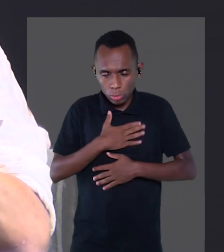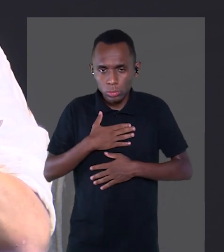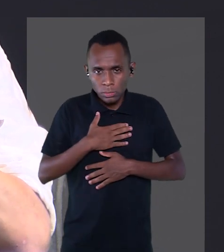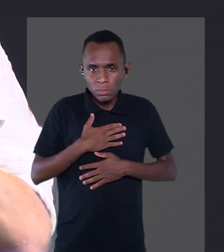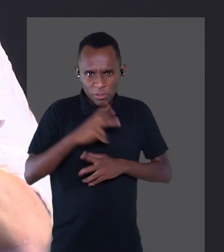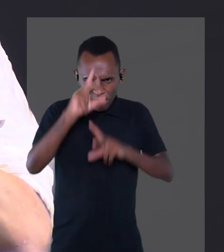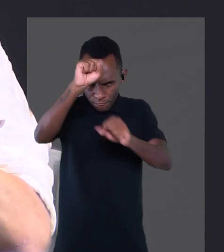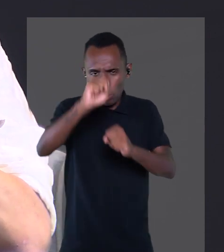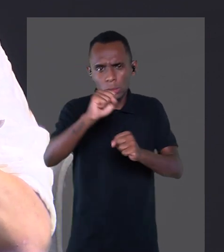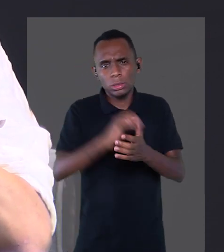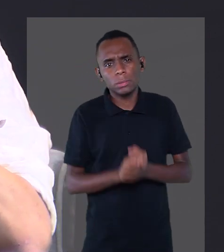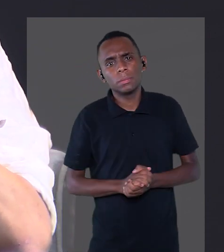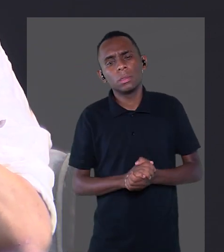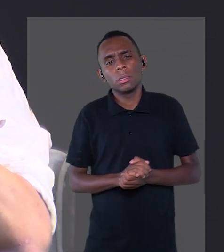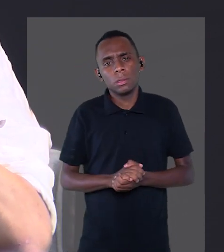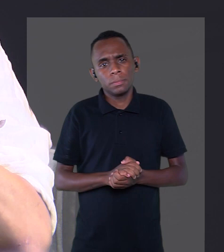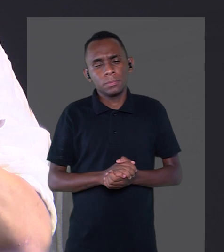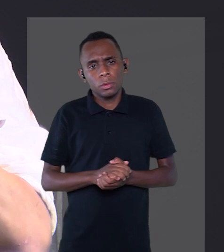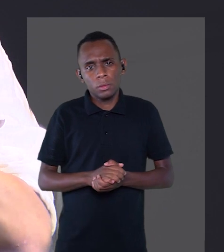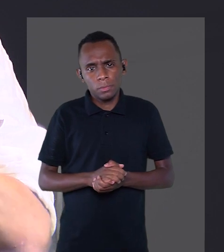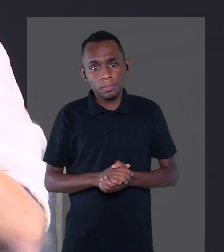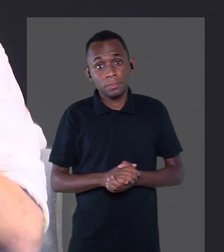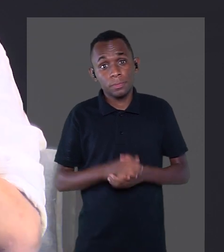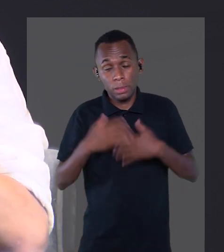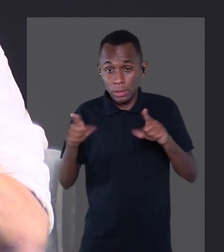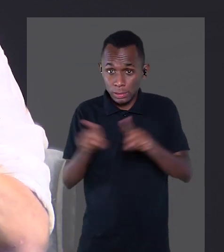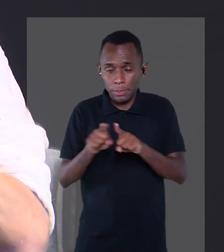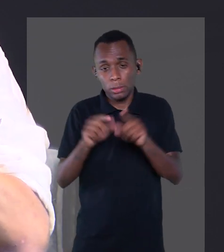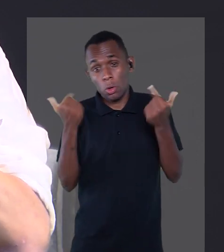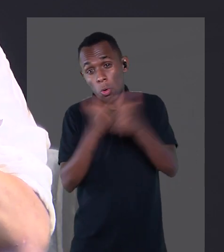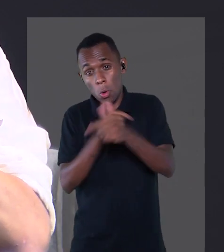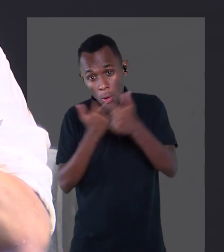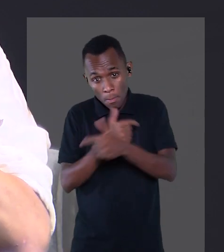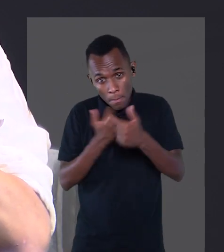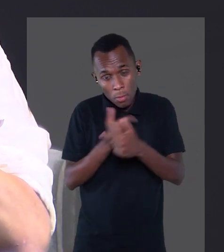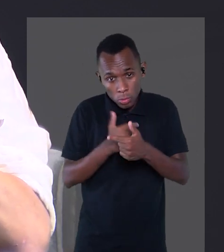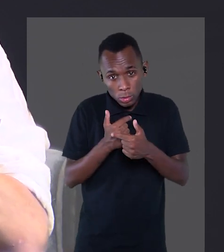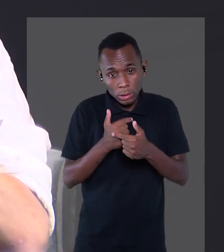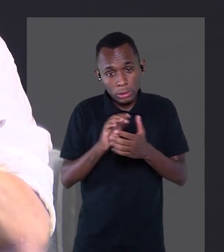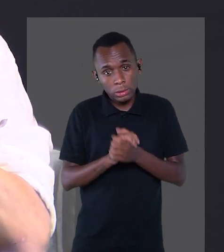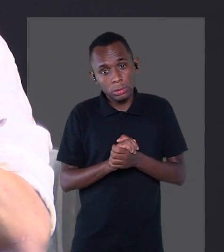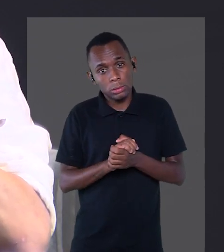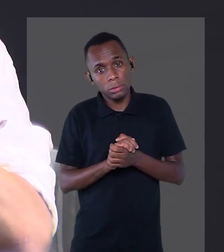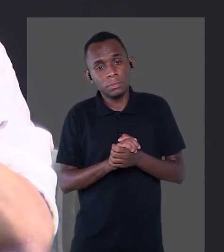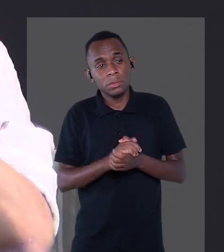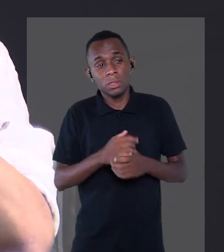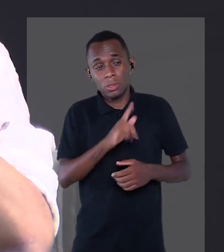para uma coisa mais sombria às vezes, e até um humor mais negro e tal, o Lula falava,